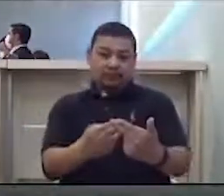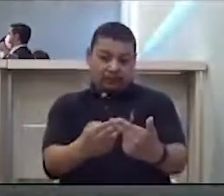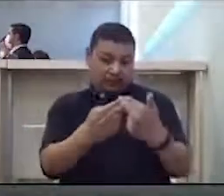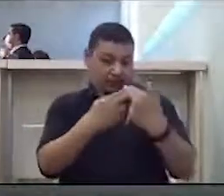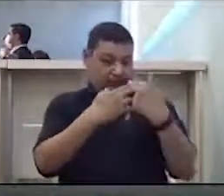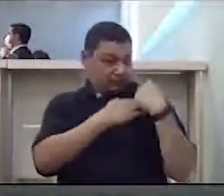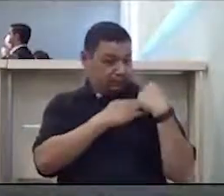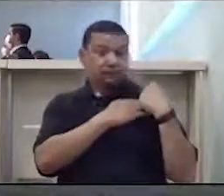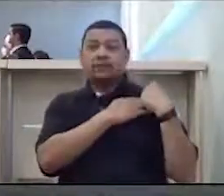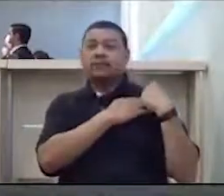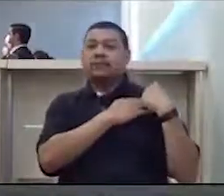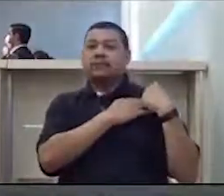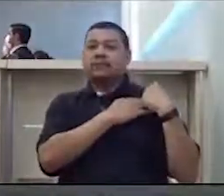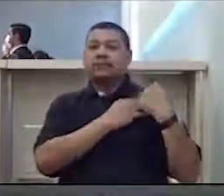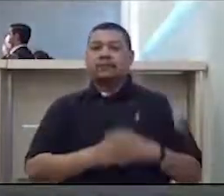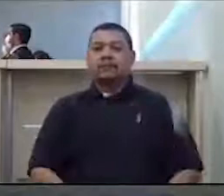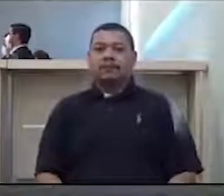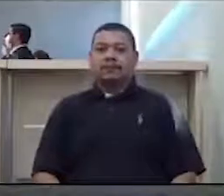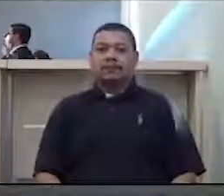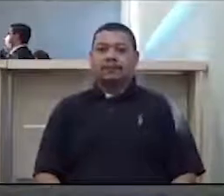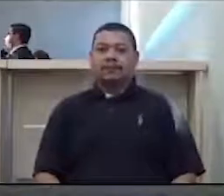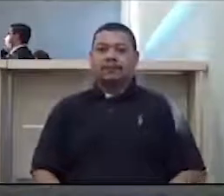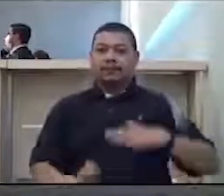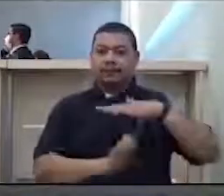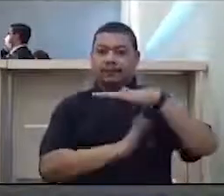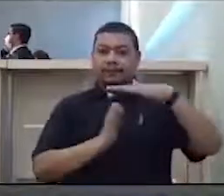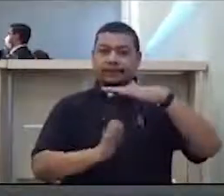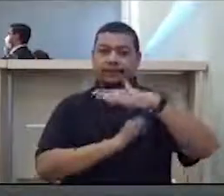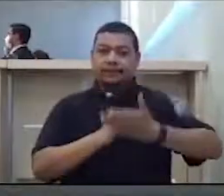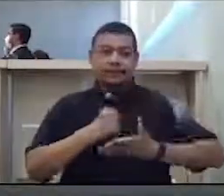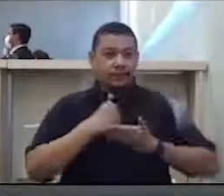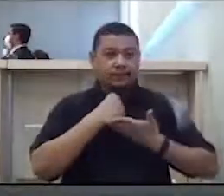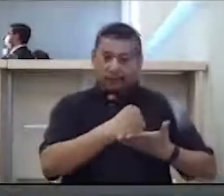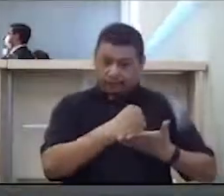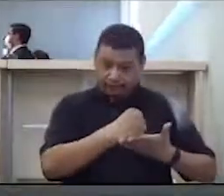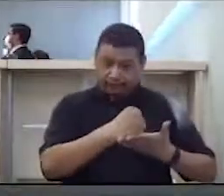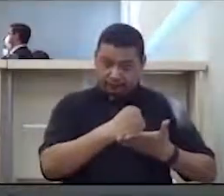responsabilidade. A empresa que dá manutenção